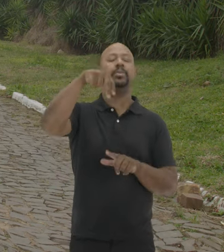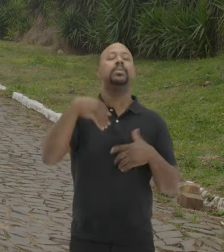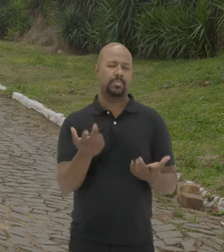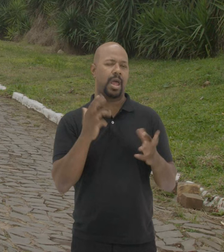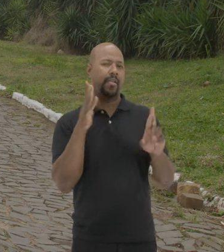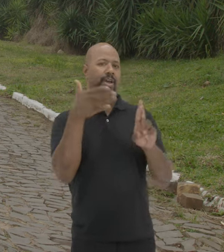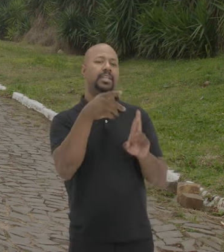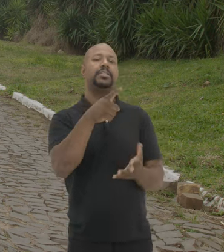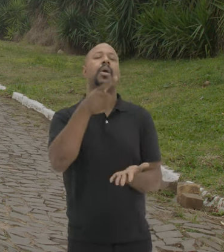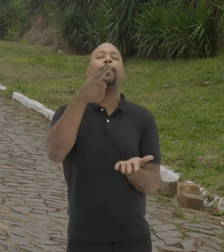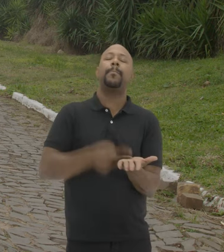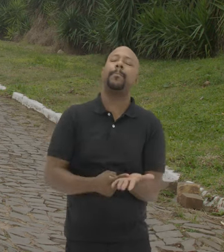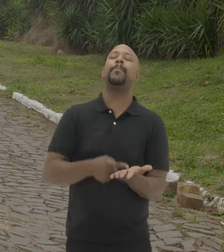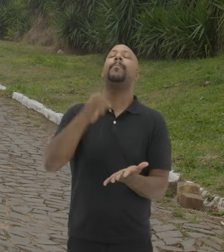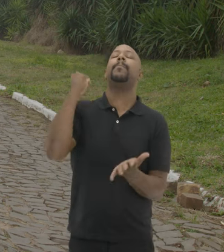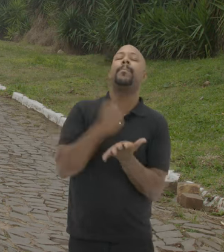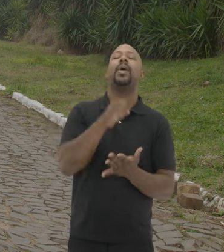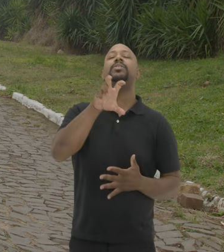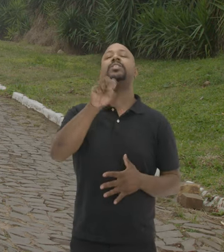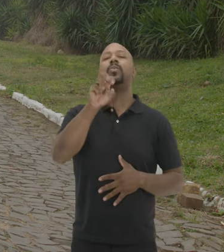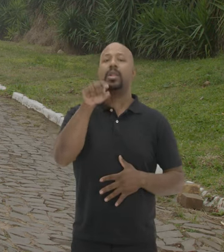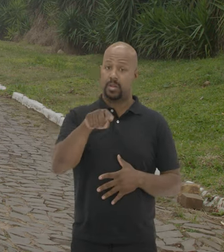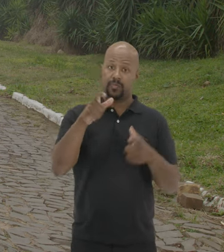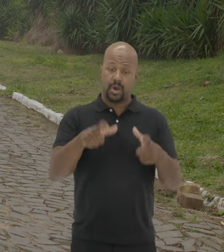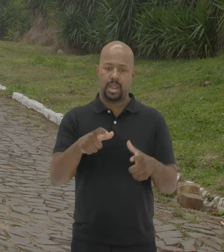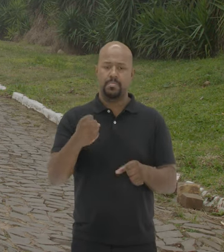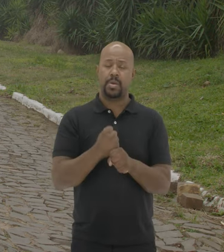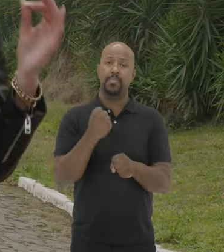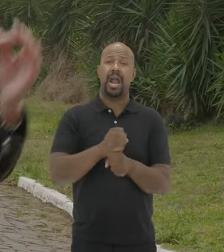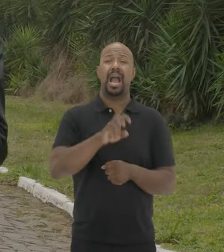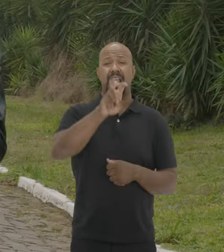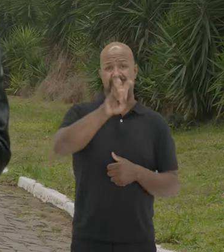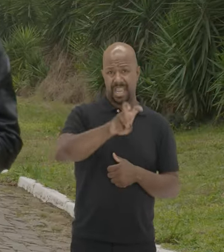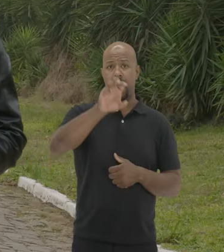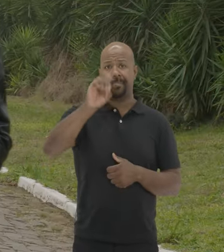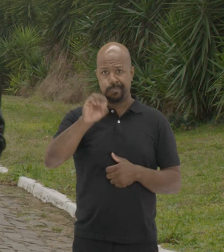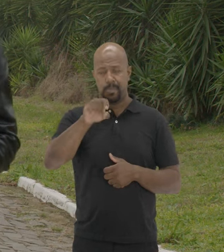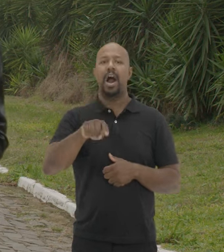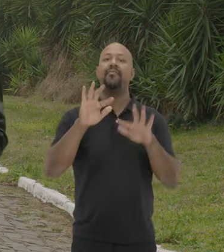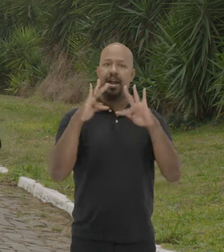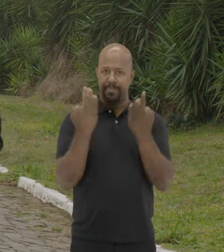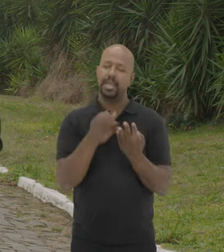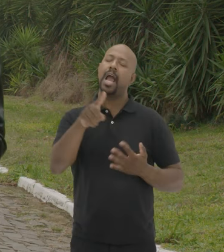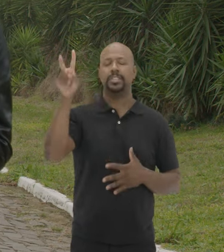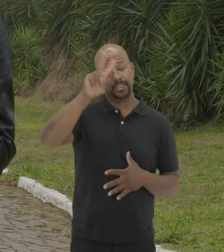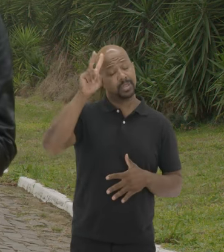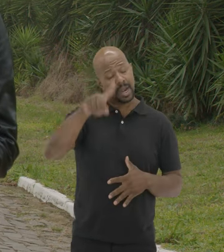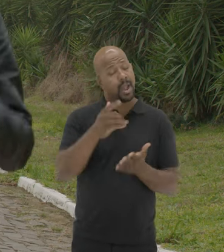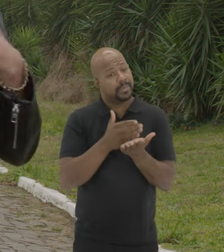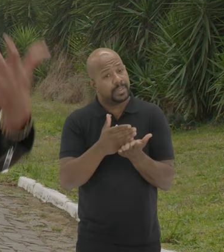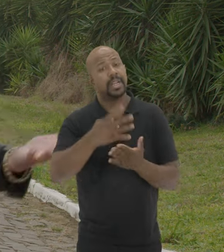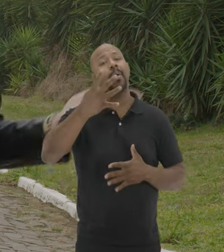E outro referencial é o Marco 50, que localiza onde foi assentada a 50ª família. Essa história é